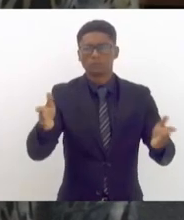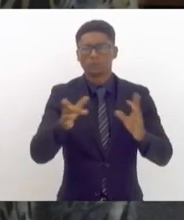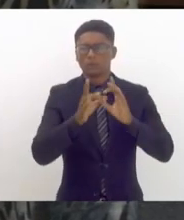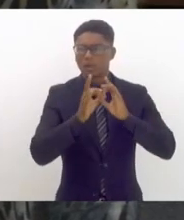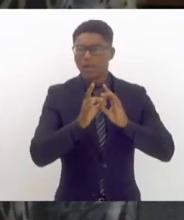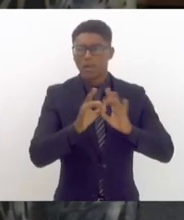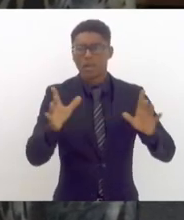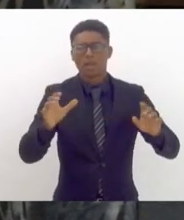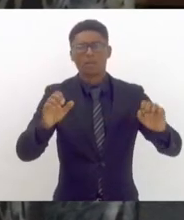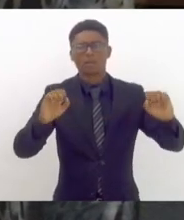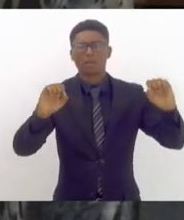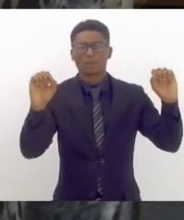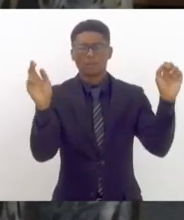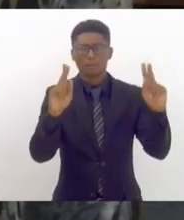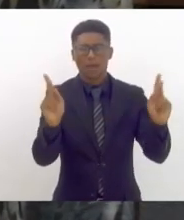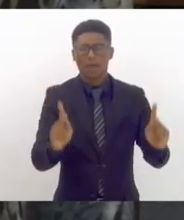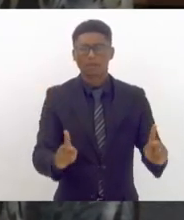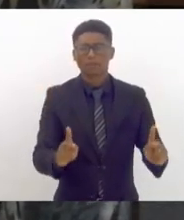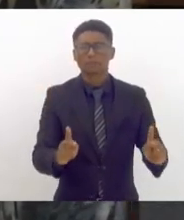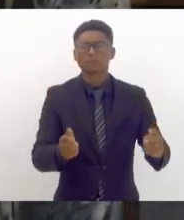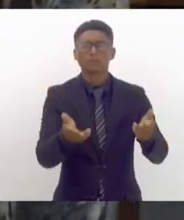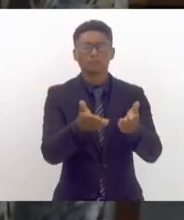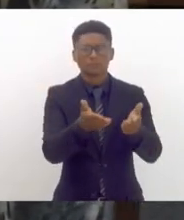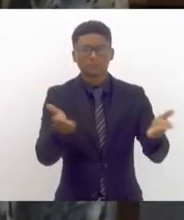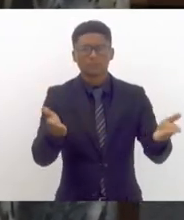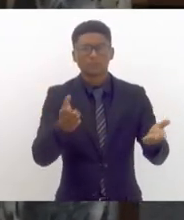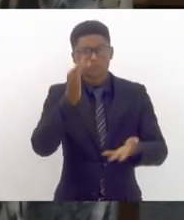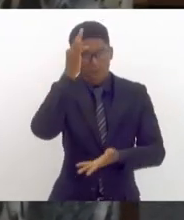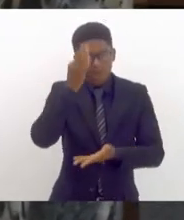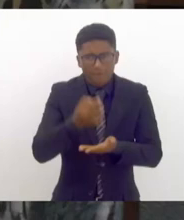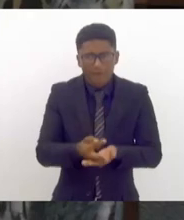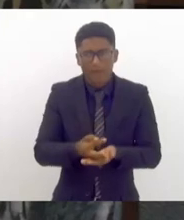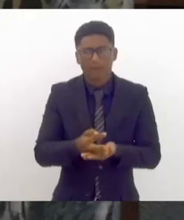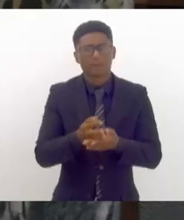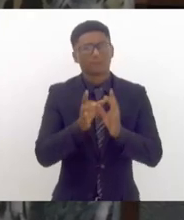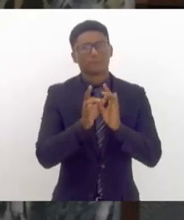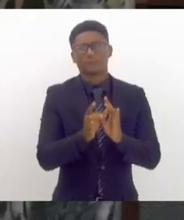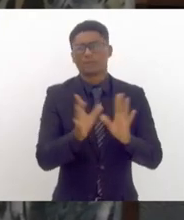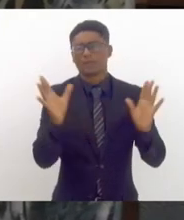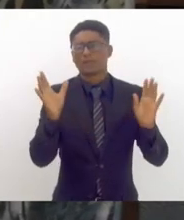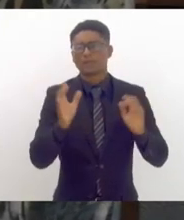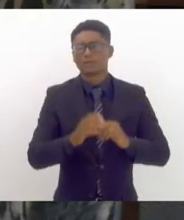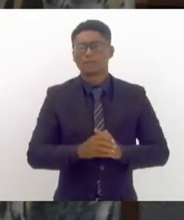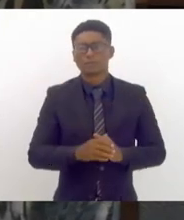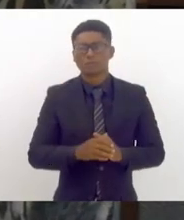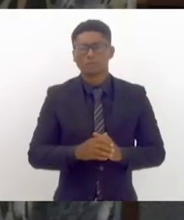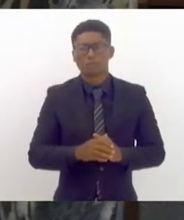paz, professar a sua fé. E ninguém seja